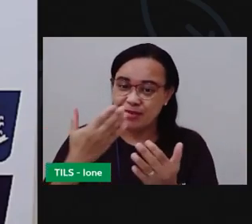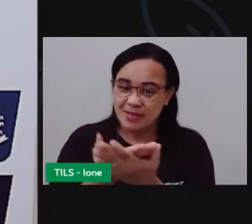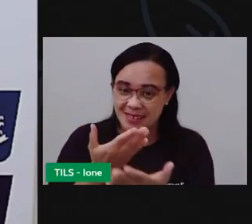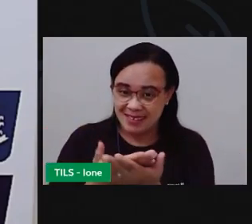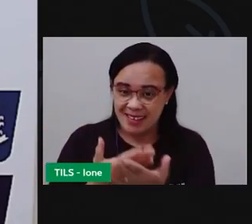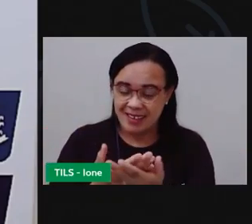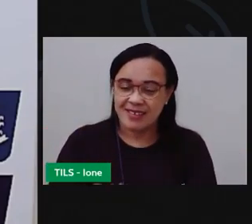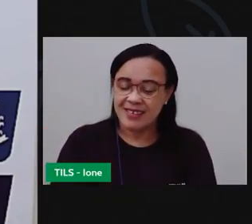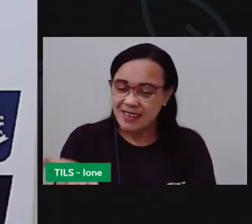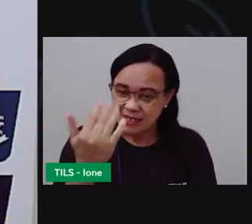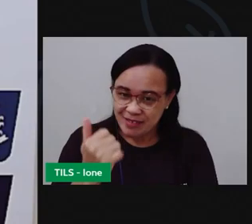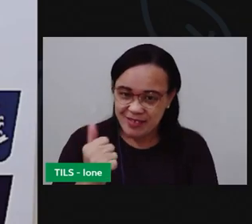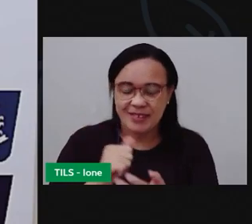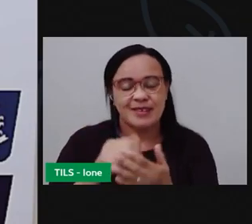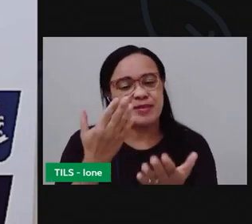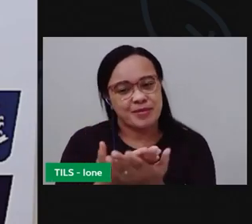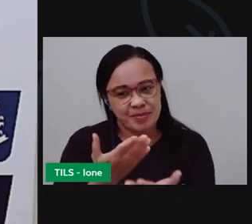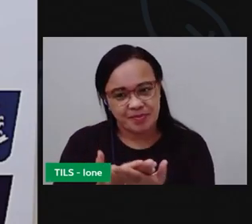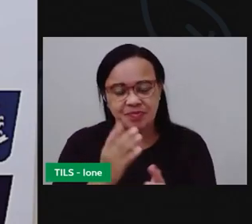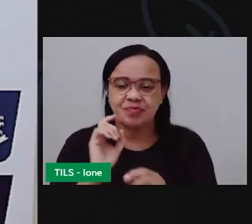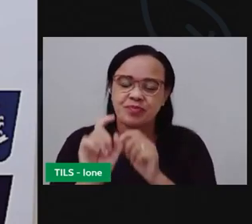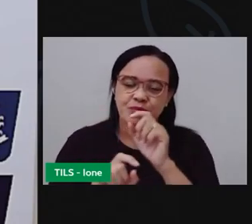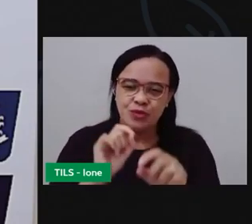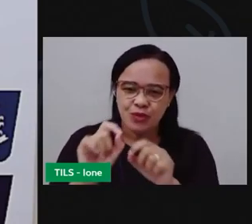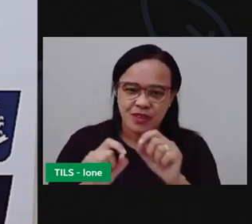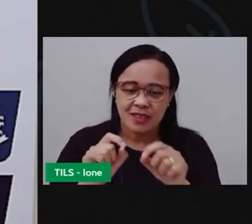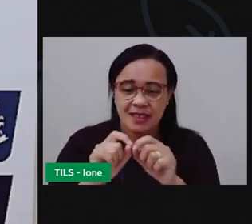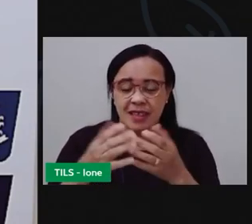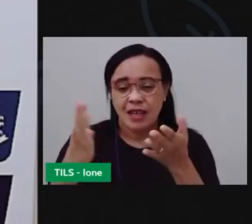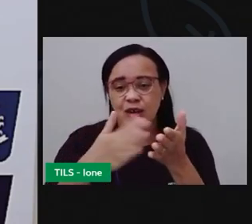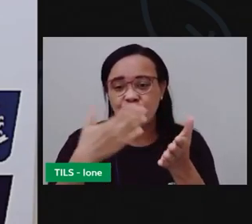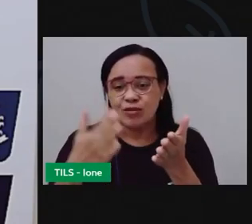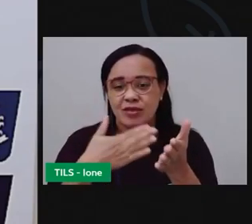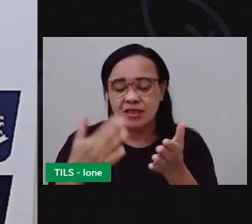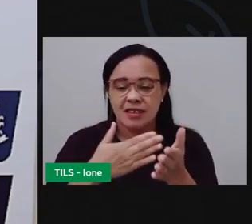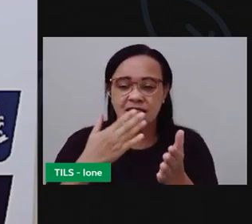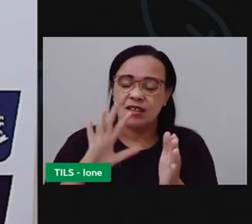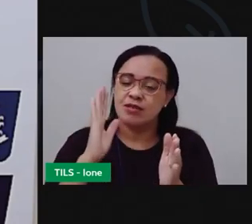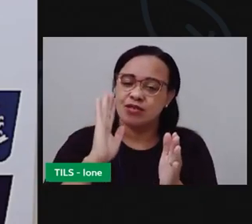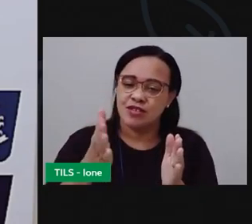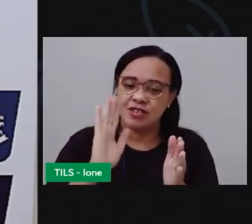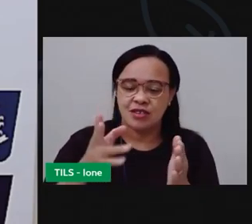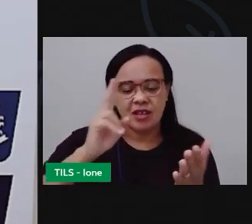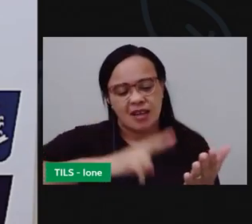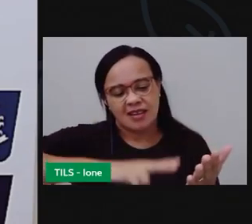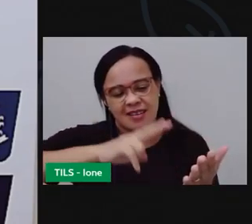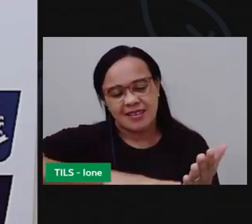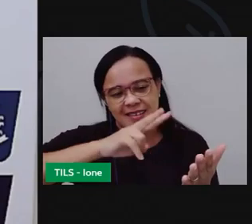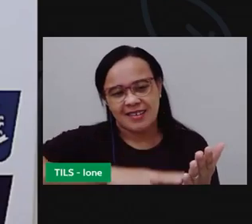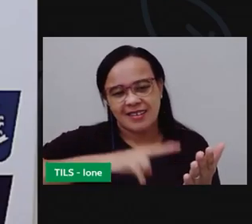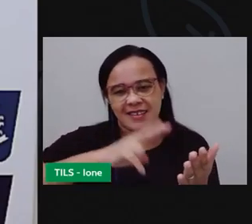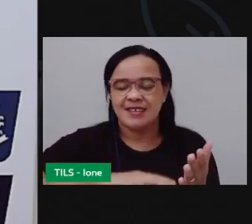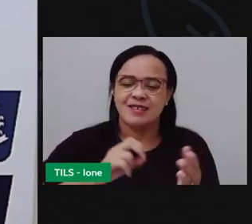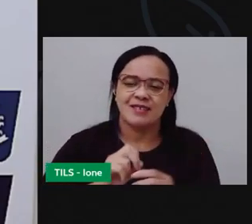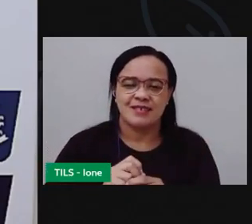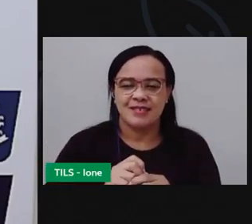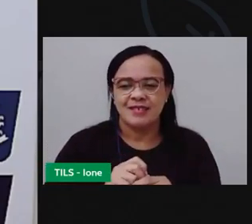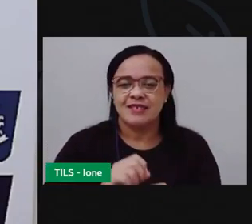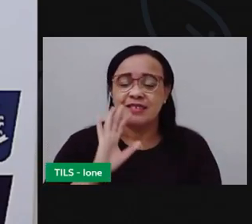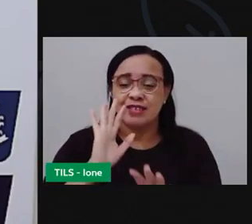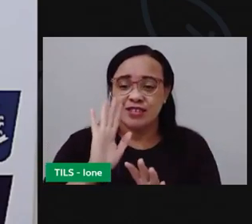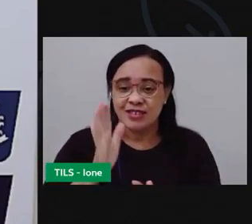Vamos lá! Para essa aula, eu trouxe um livro que a gente já começou a ler, ele já começou a ver